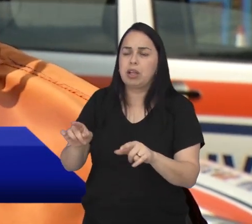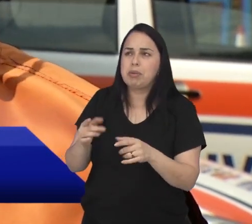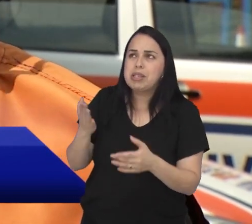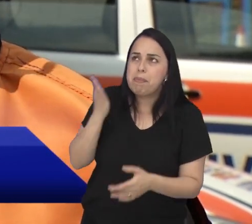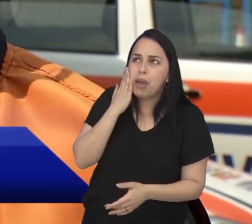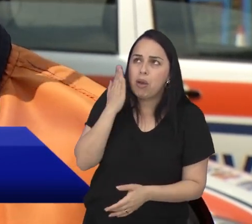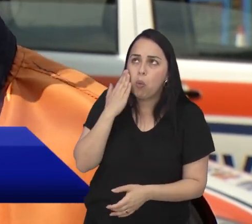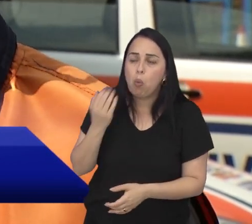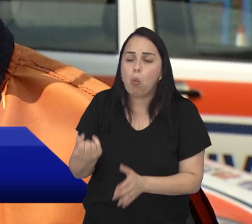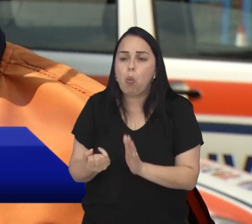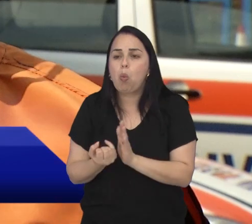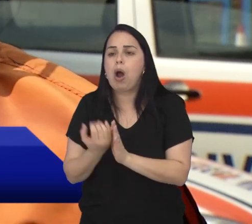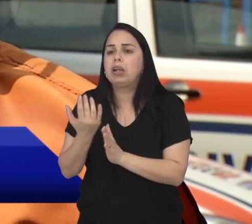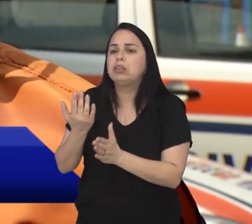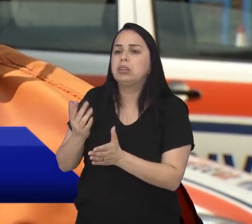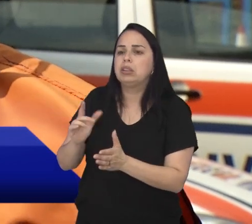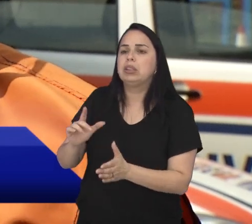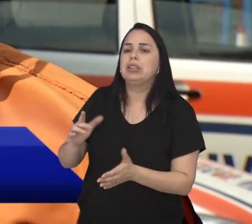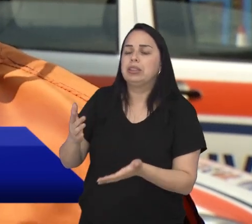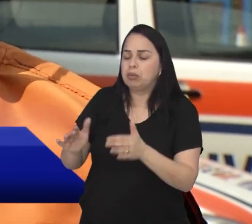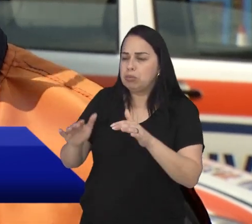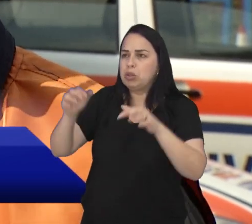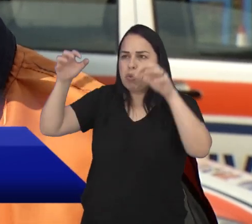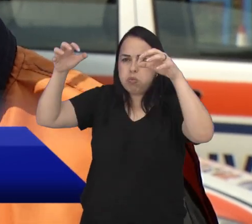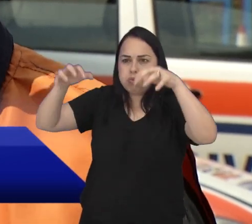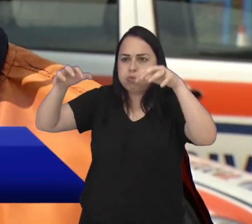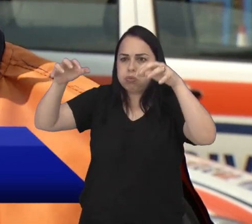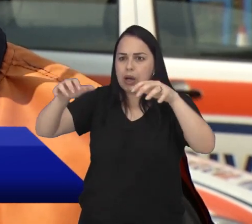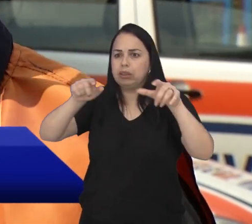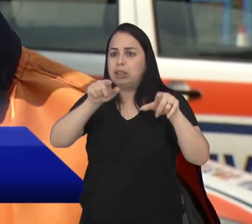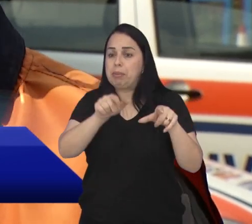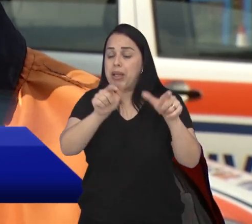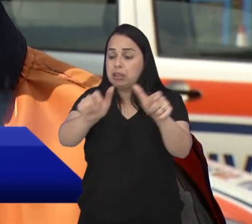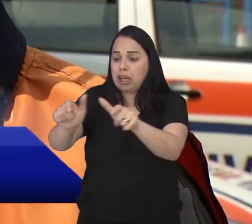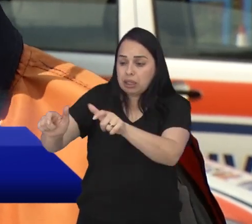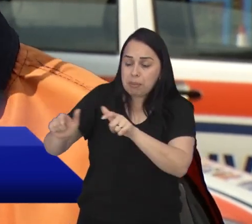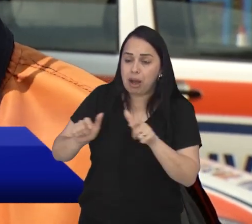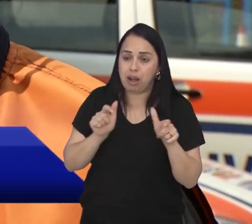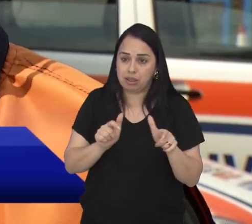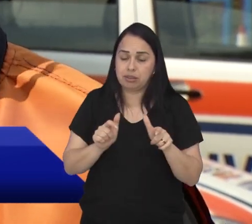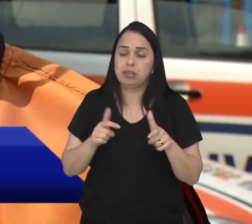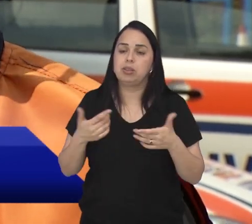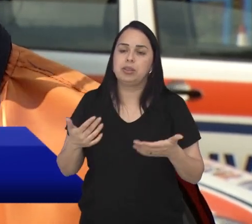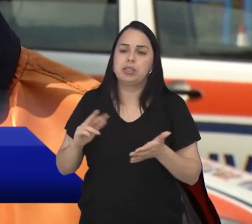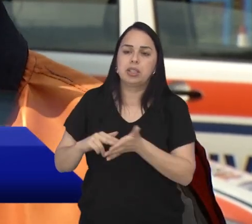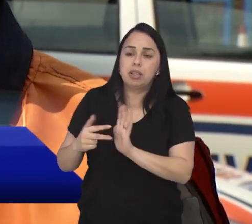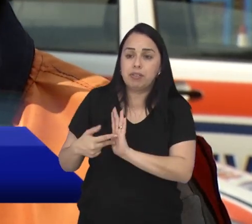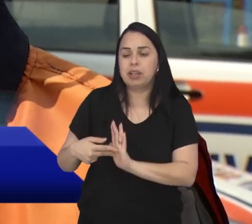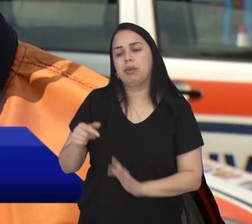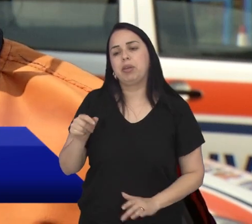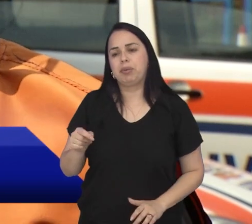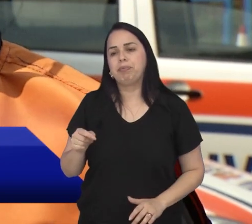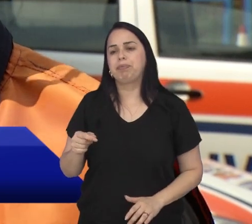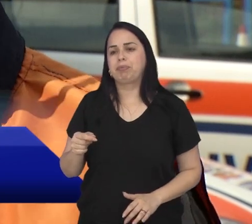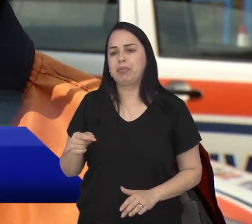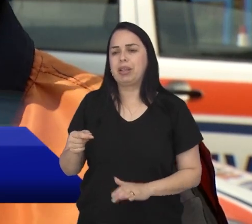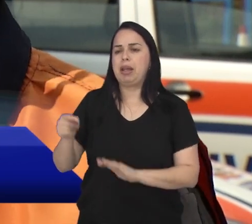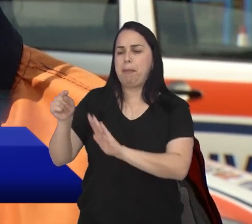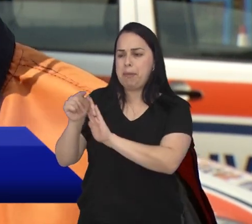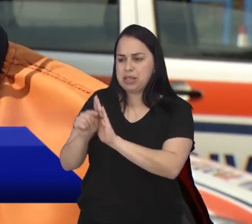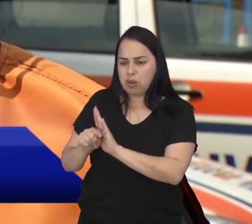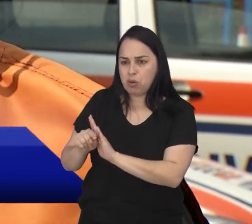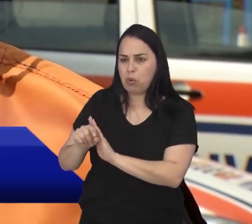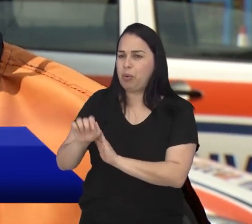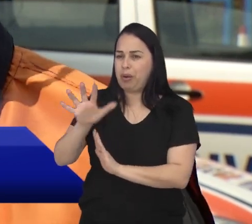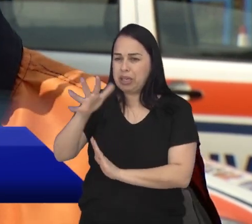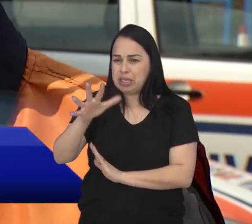de chuva e o controle pluviométrico de cada bairro. Ou seja, a partir do momento que nós tivermos 80